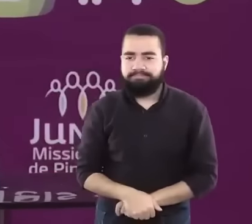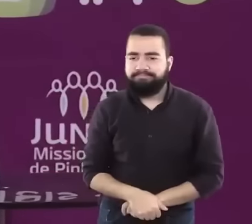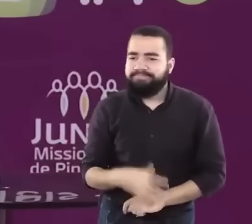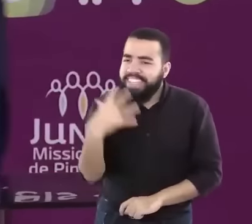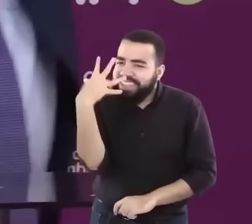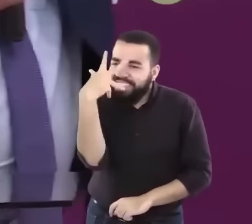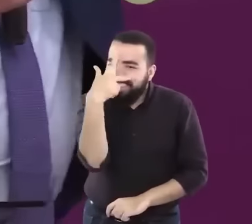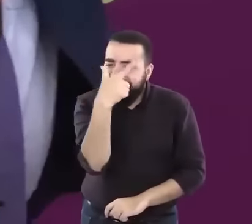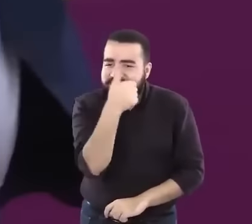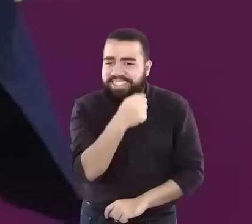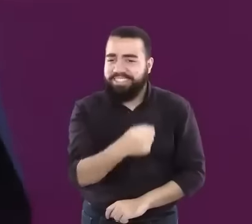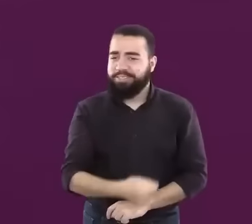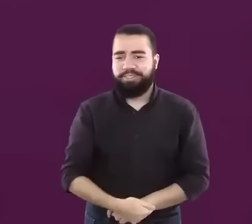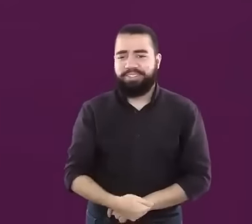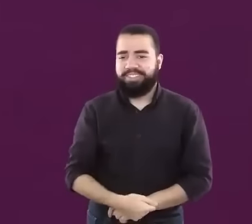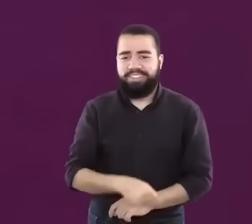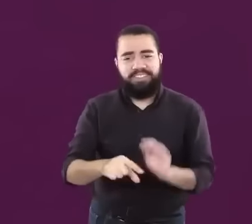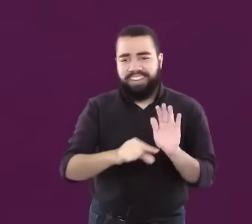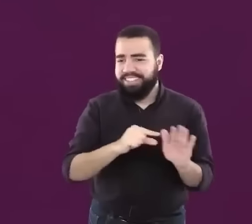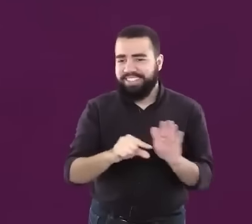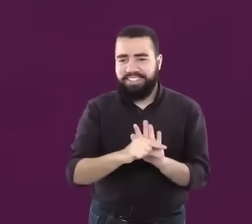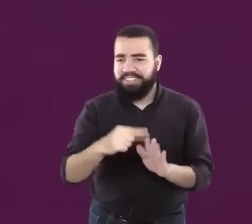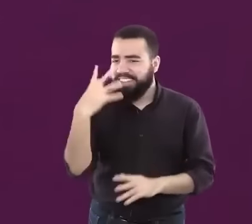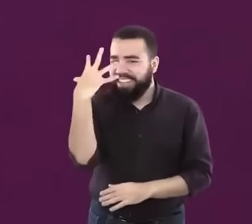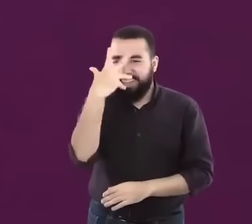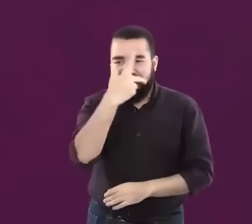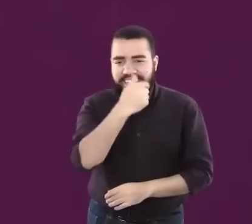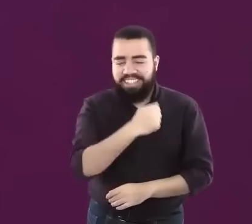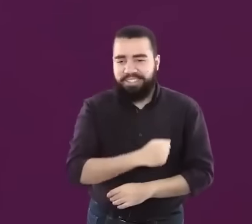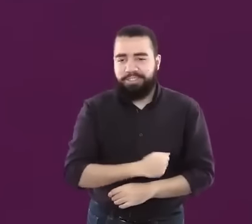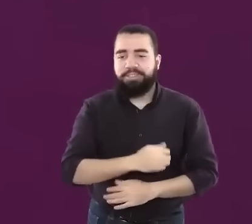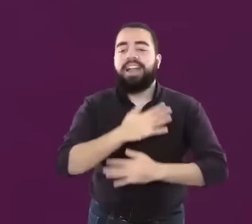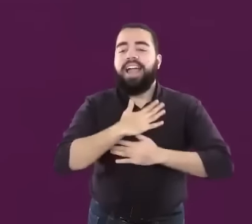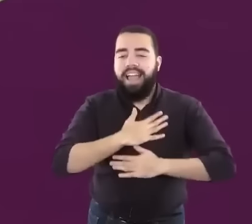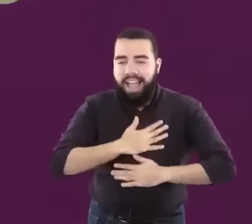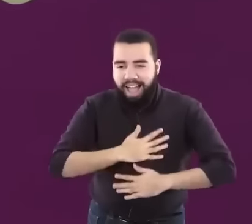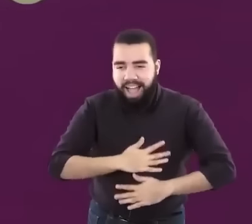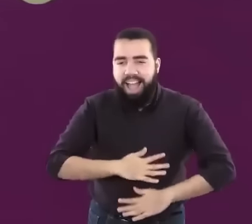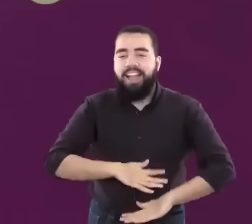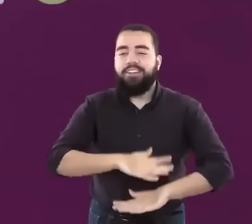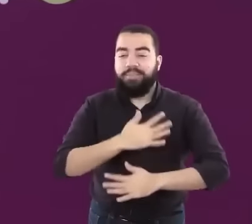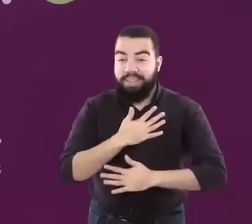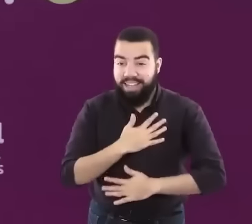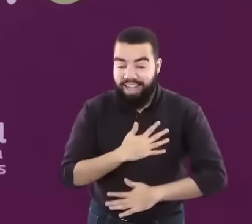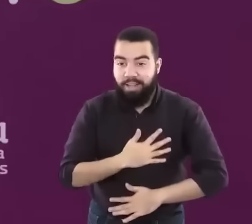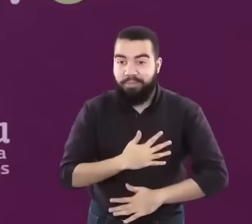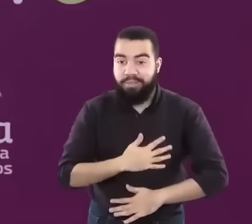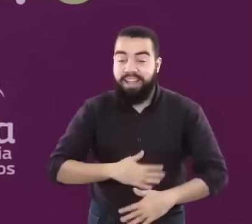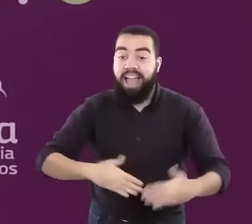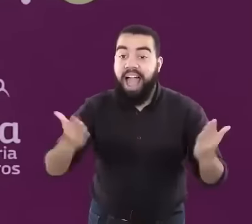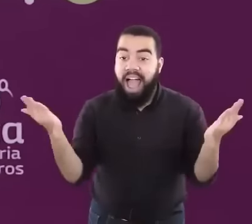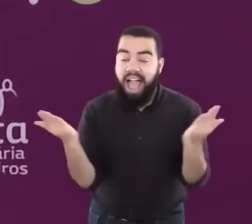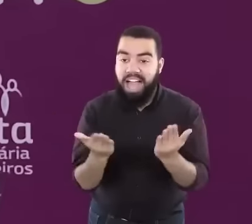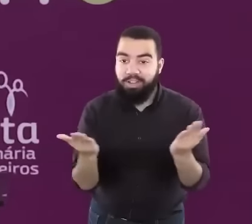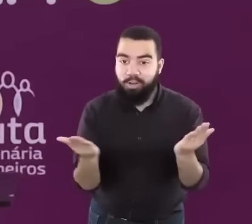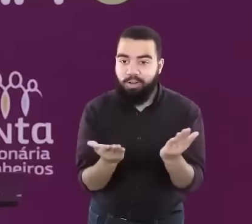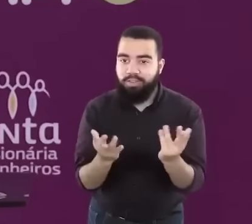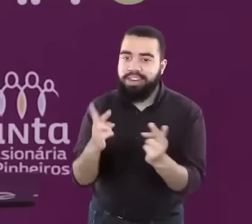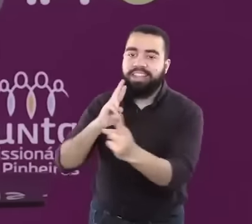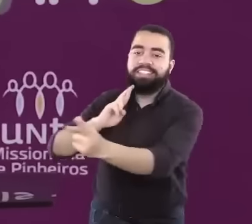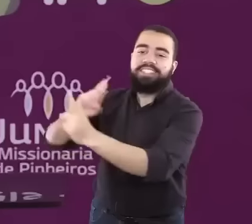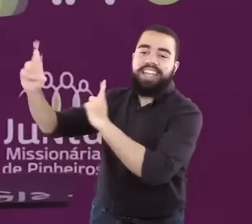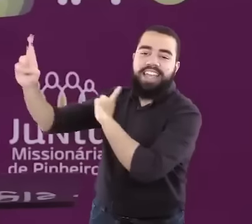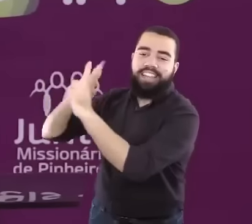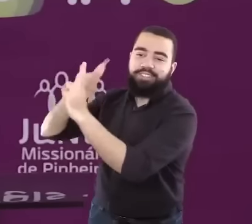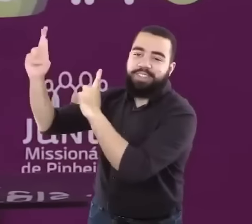esfria a cabeça e Invista no seu relacionamento com Deus que Deus